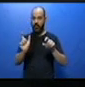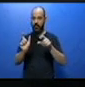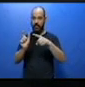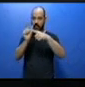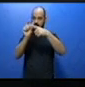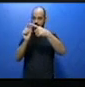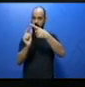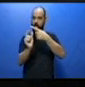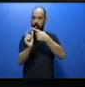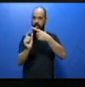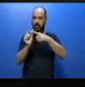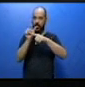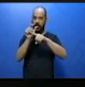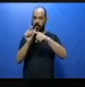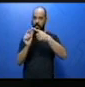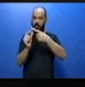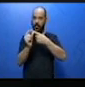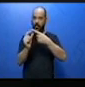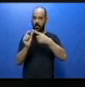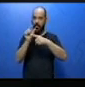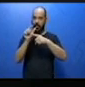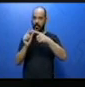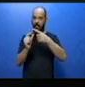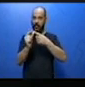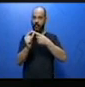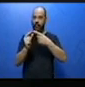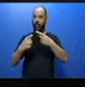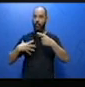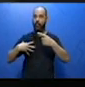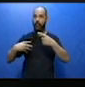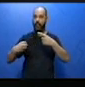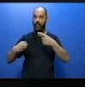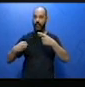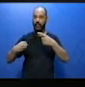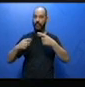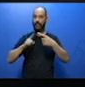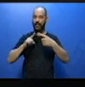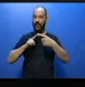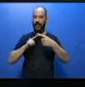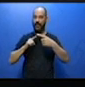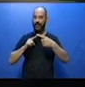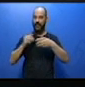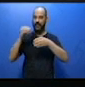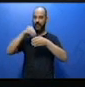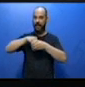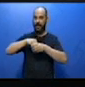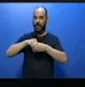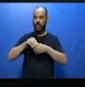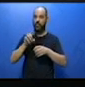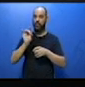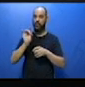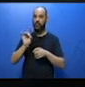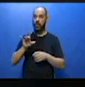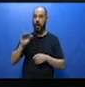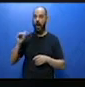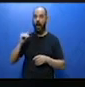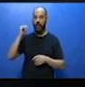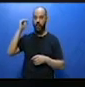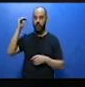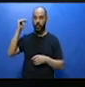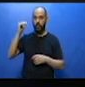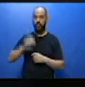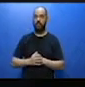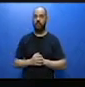largo é onde ficam os filhotinhos, é o clitelo, somente as adultas. E a gente